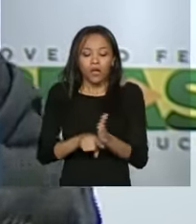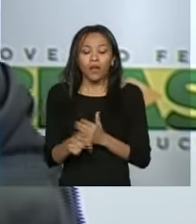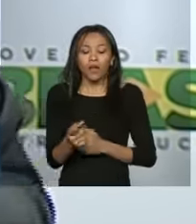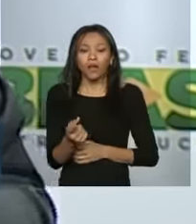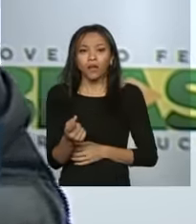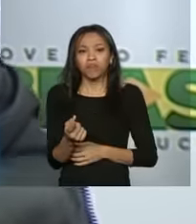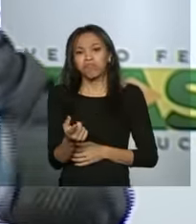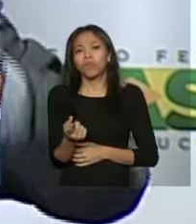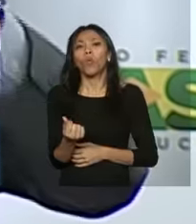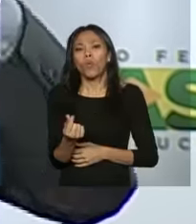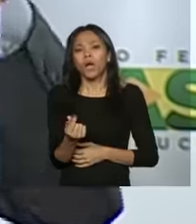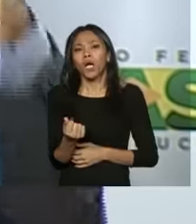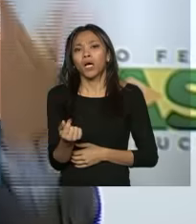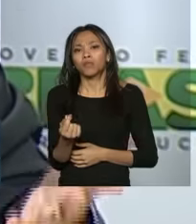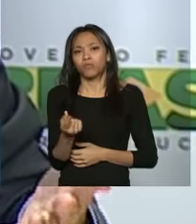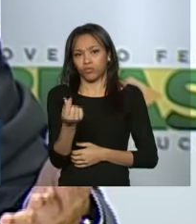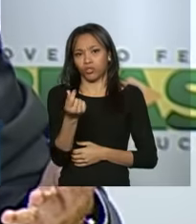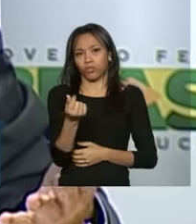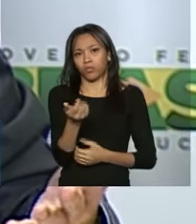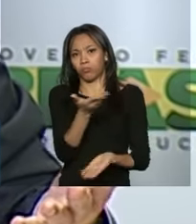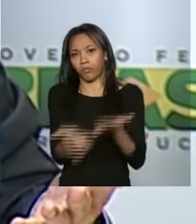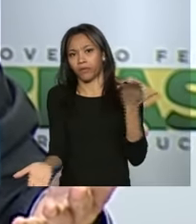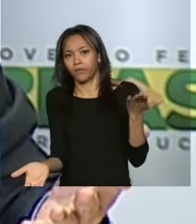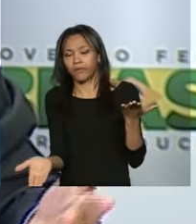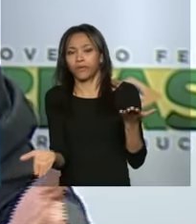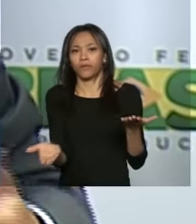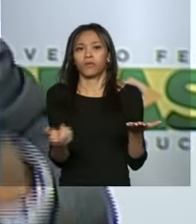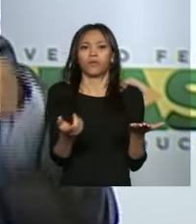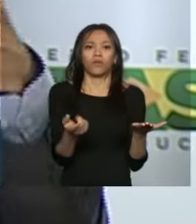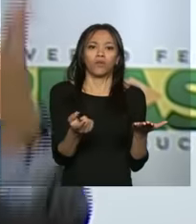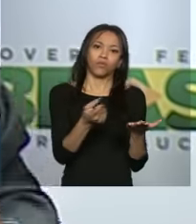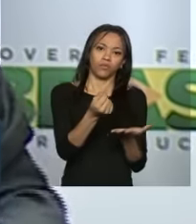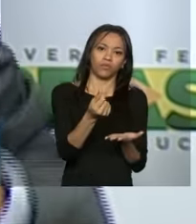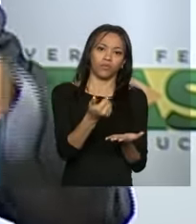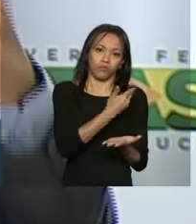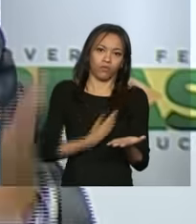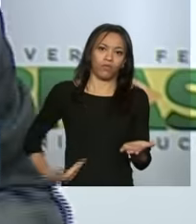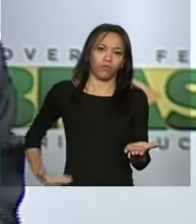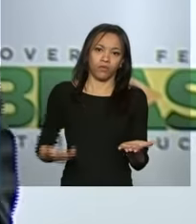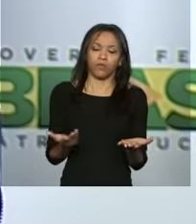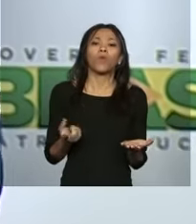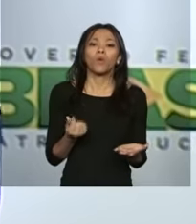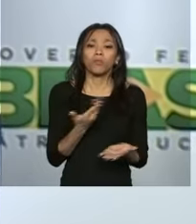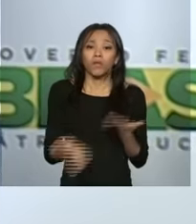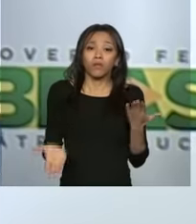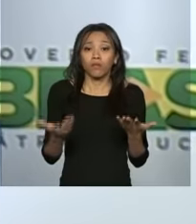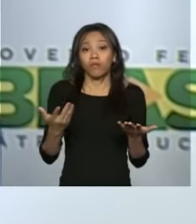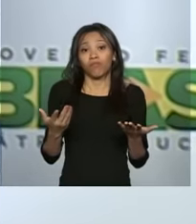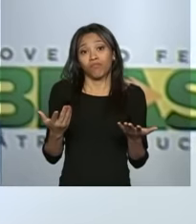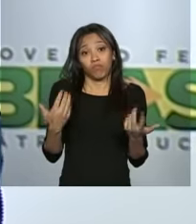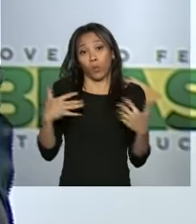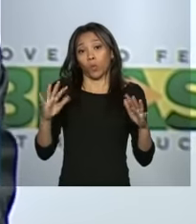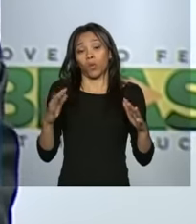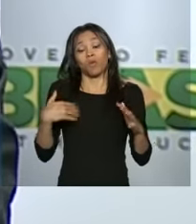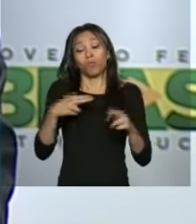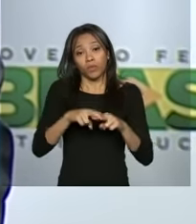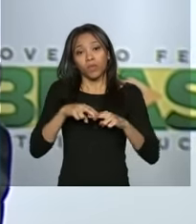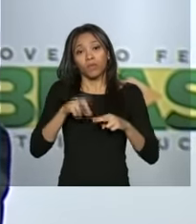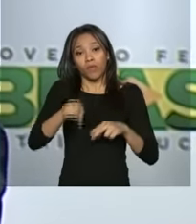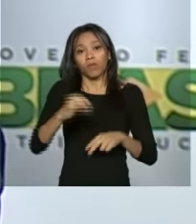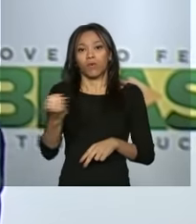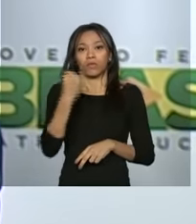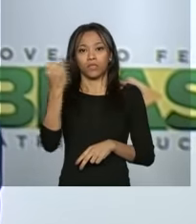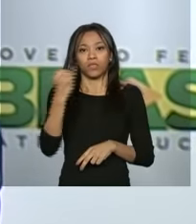lesou quanto que se desviou quanto que se aferiu de maneira irregular nós não conseguimos por isso que é importante estancar